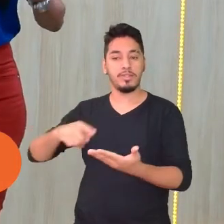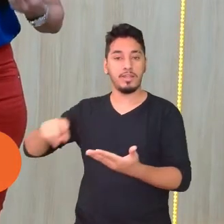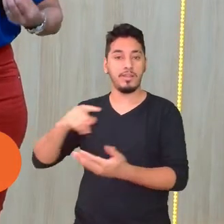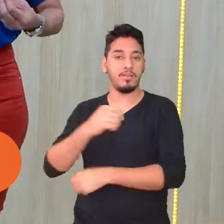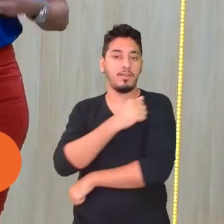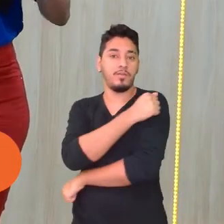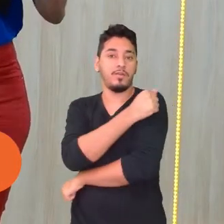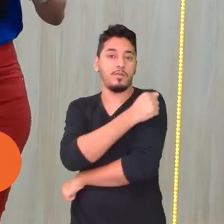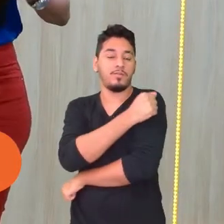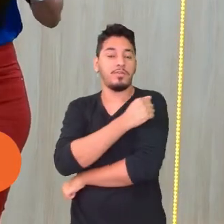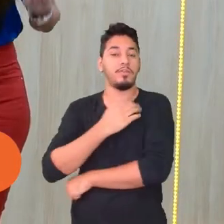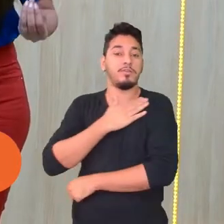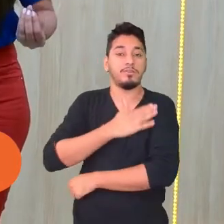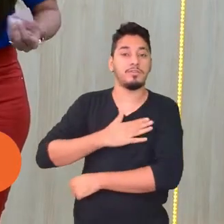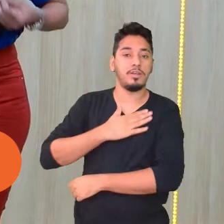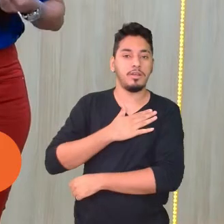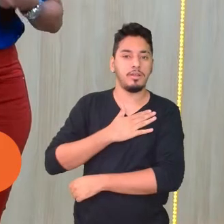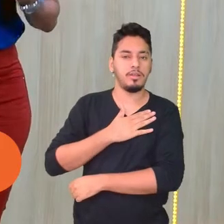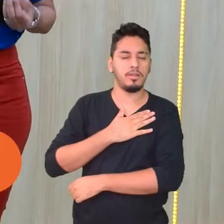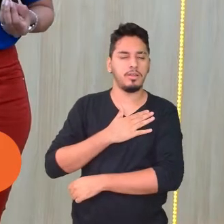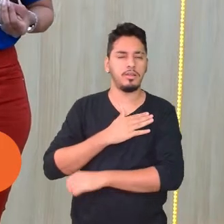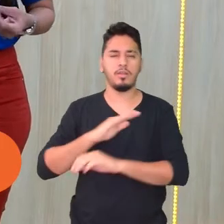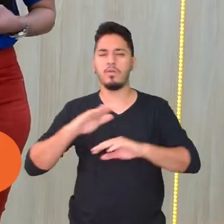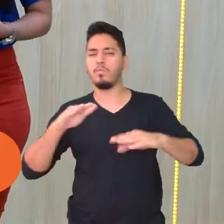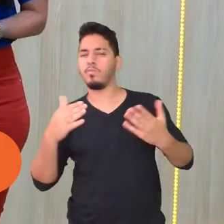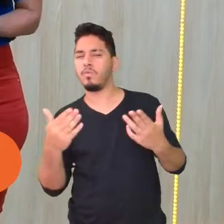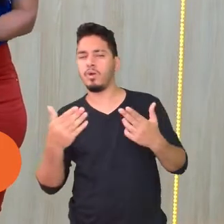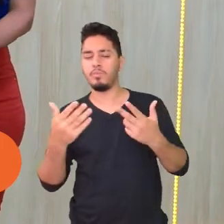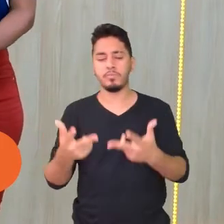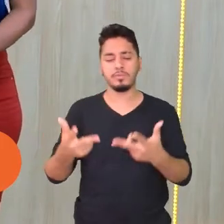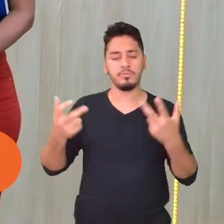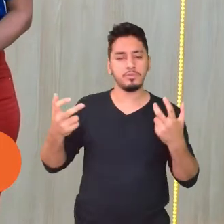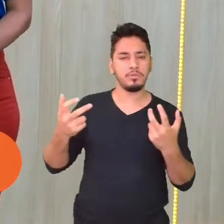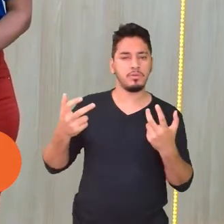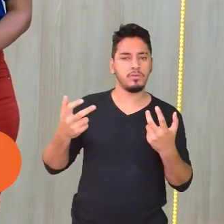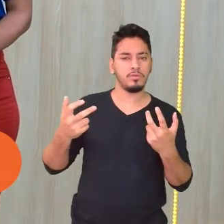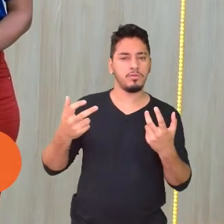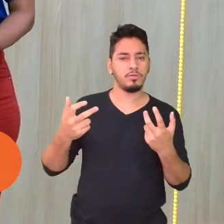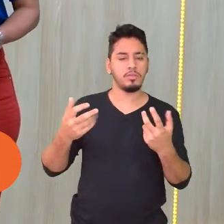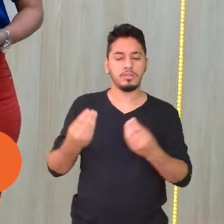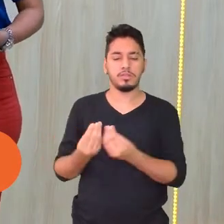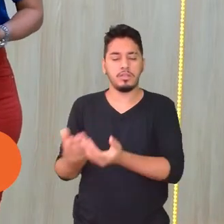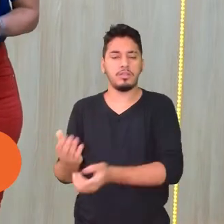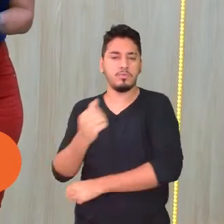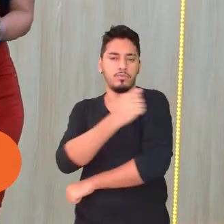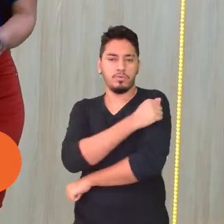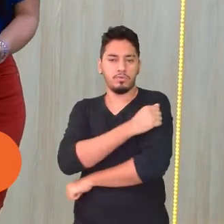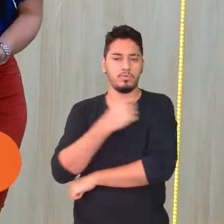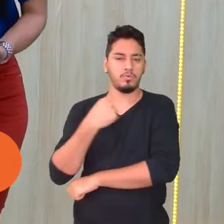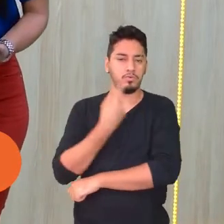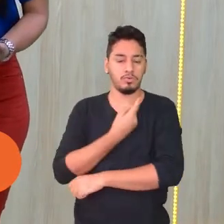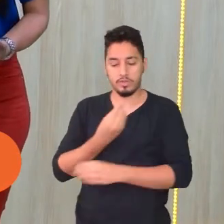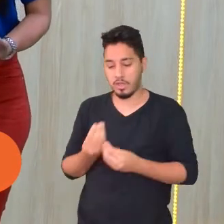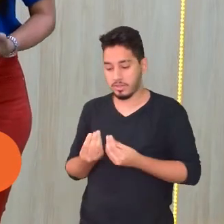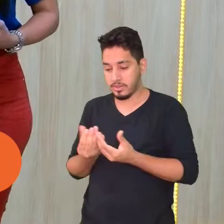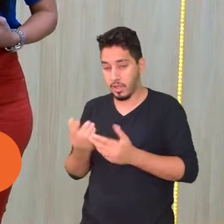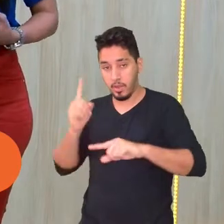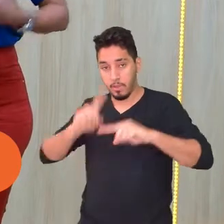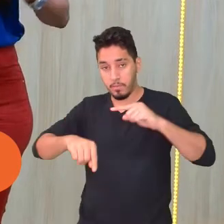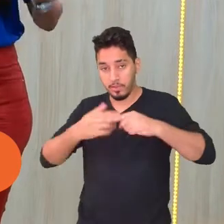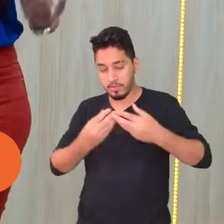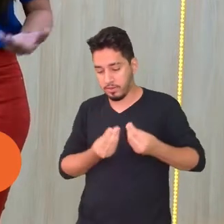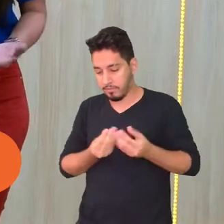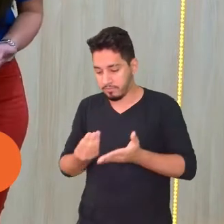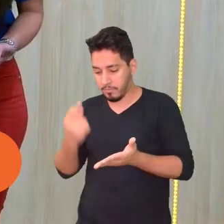precisa pensar em que percepções, em que sensações a gente está precipitando nesse estudante quando a gente oferta um material, quando a